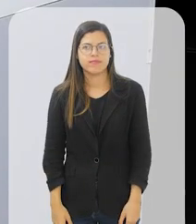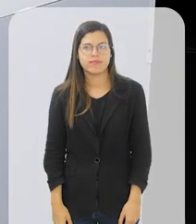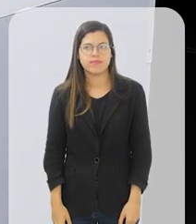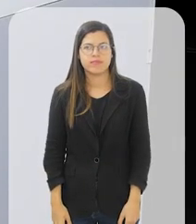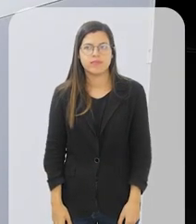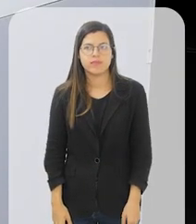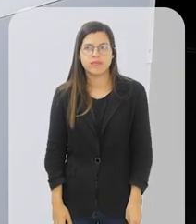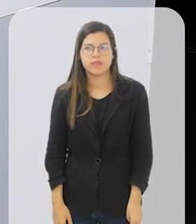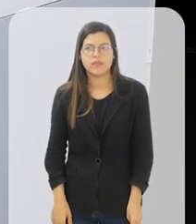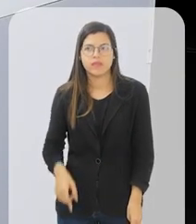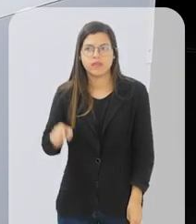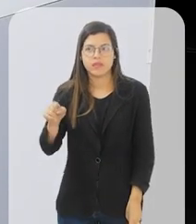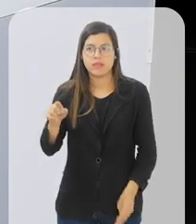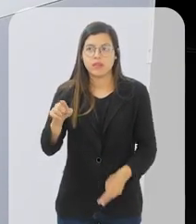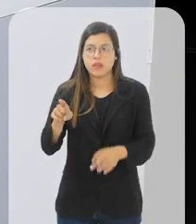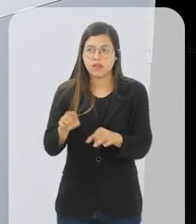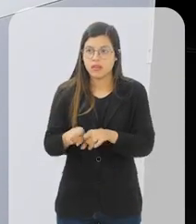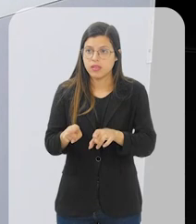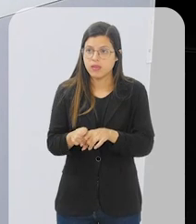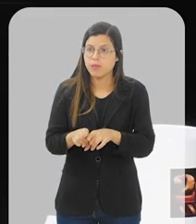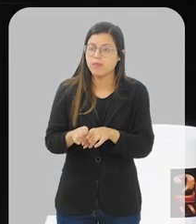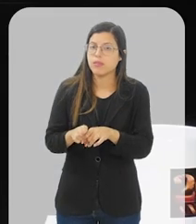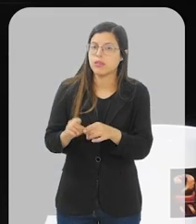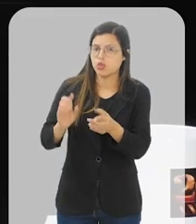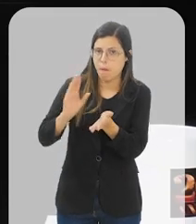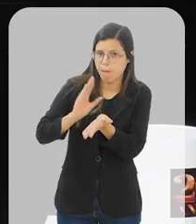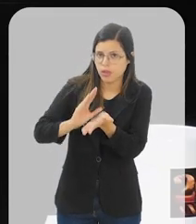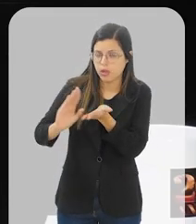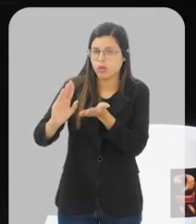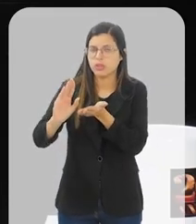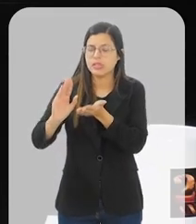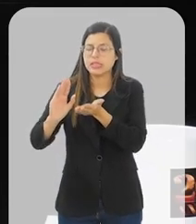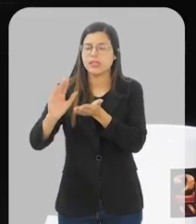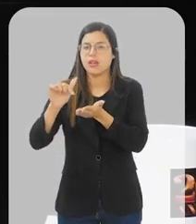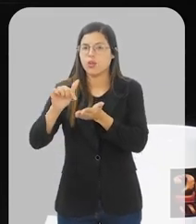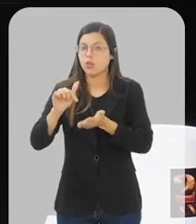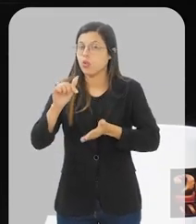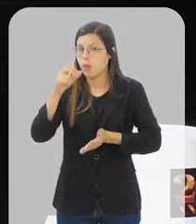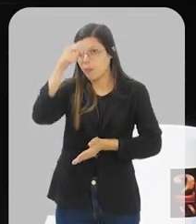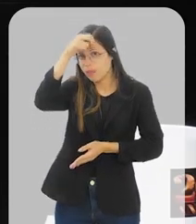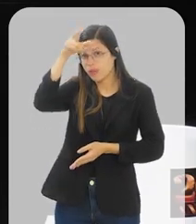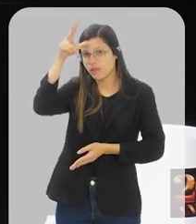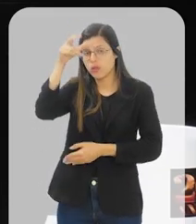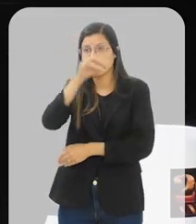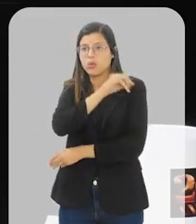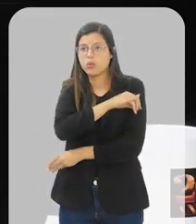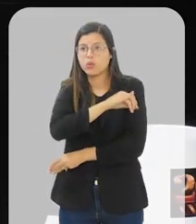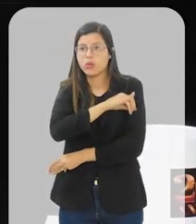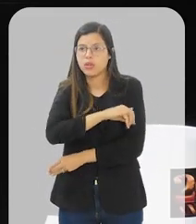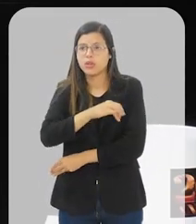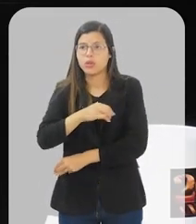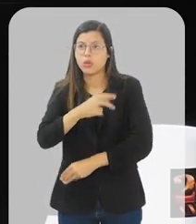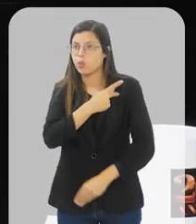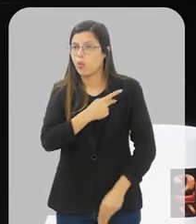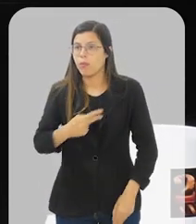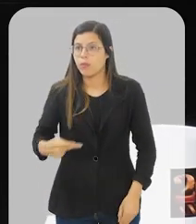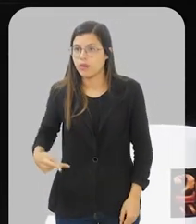foi toda a comitiva. Lá a gente foi patrocinado, inclusive, pela Prefeitura do Rio. A gente foi, fez uma apresentação bacana. O presidente não